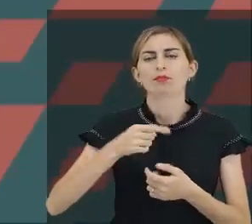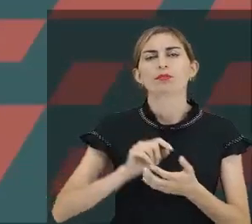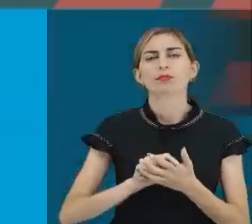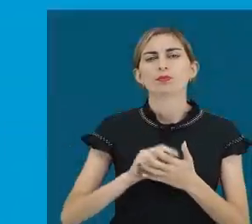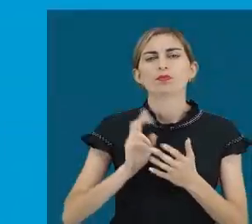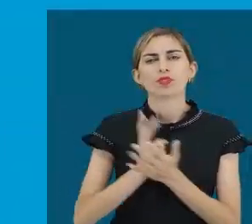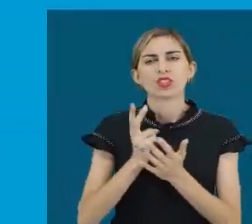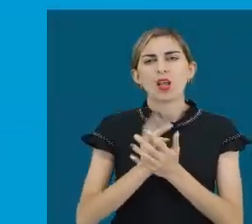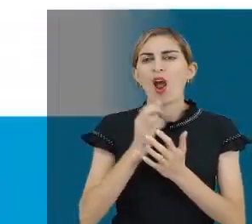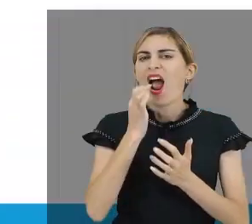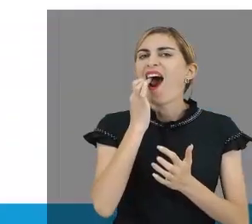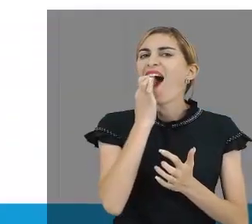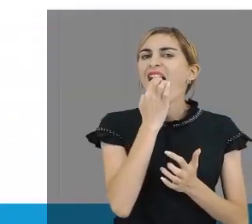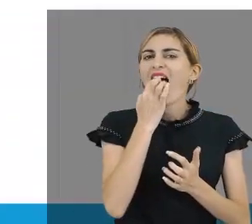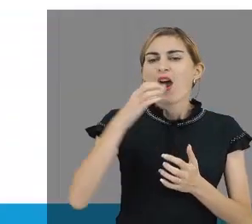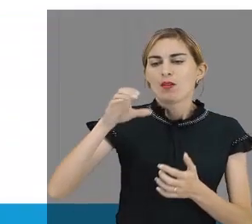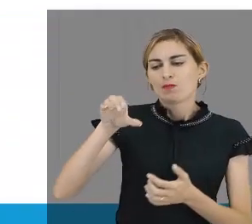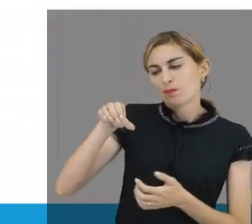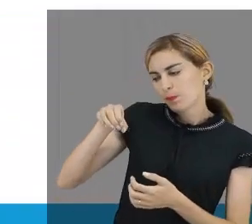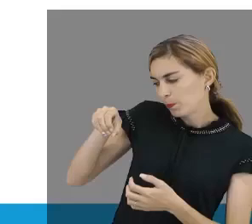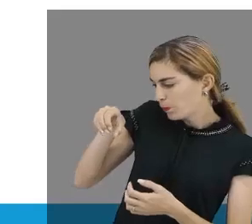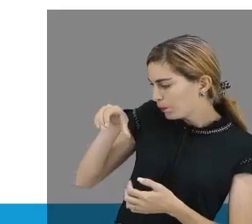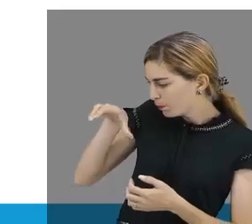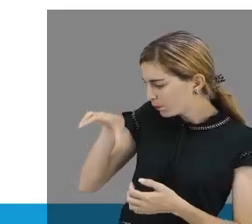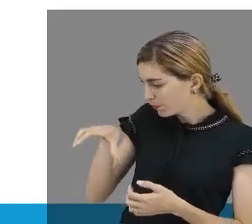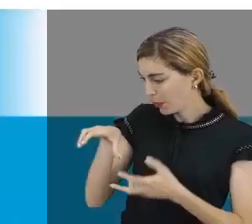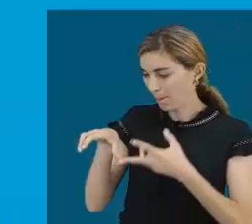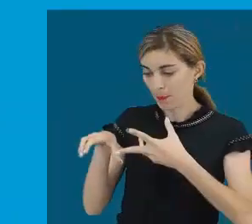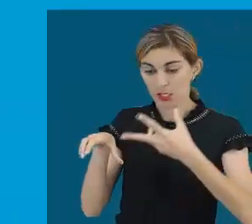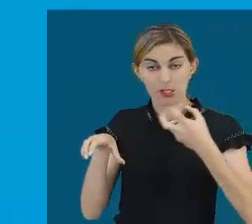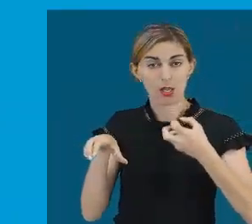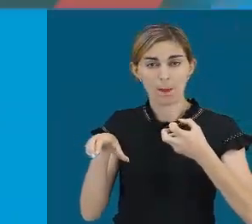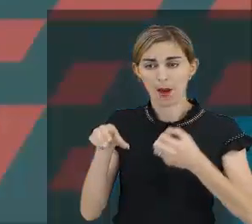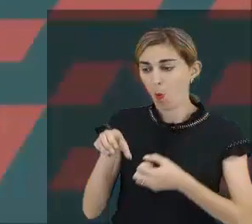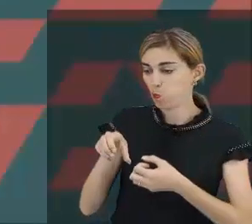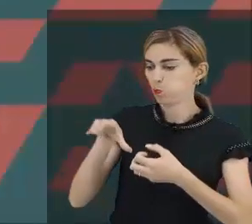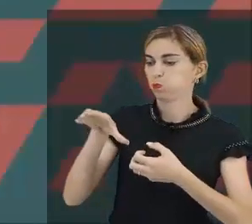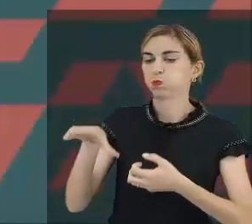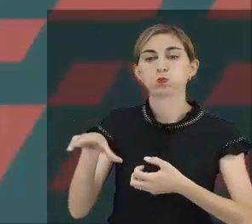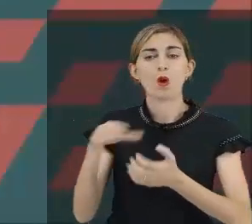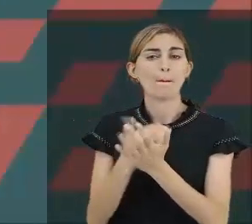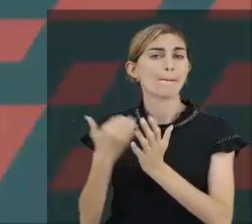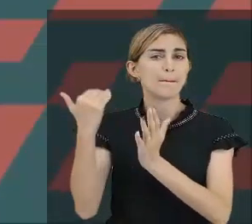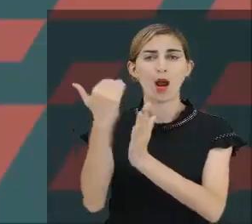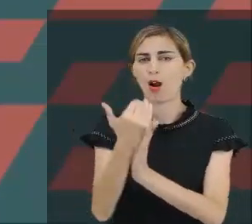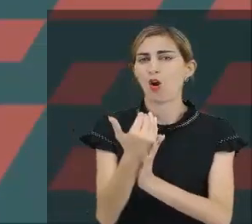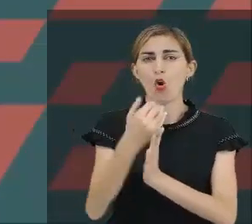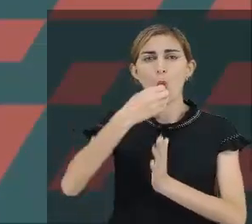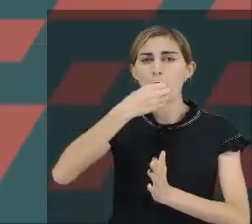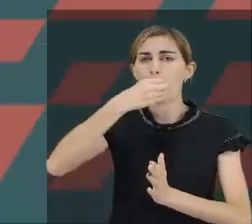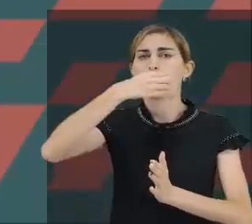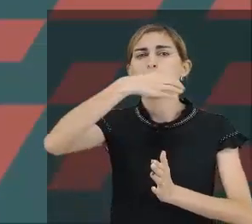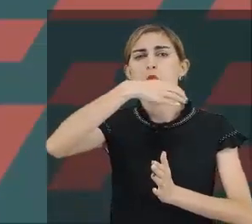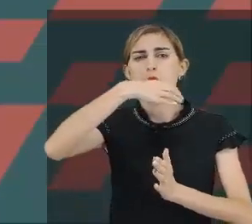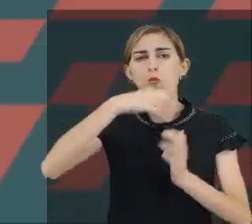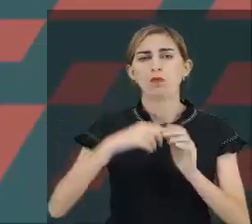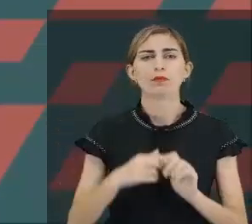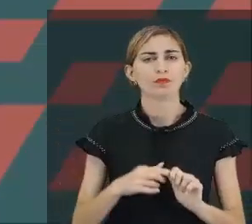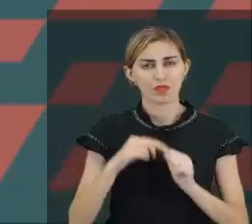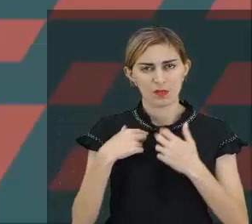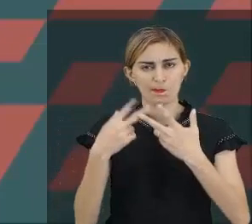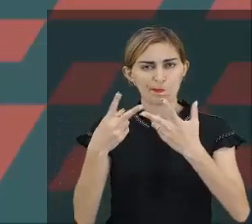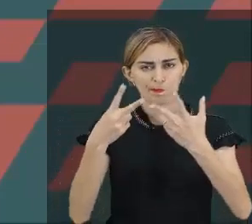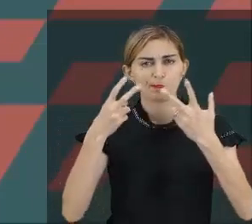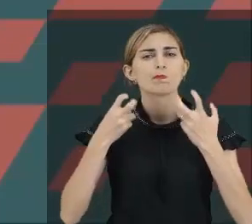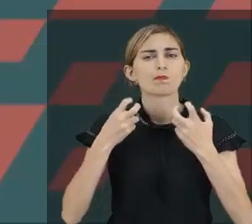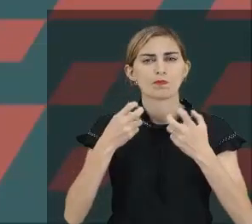fora da boca. E o palato ogival, você vai perceber que ele é mais arqueado. É como se fosse maior o céu